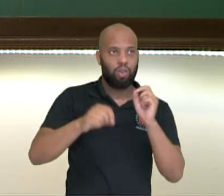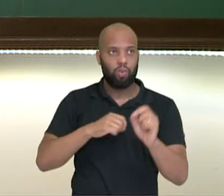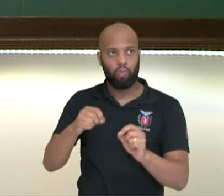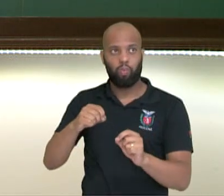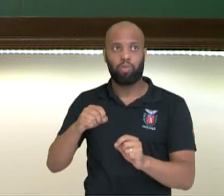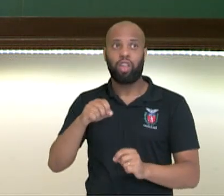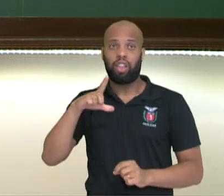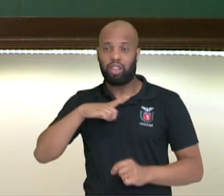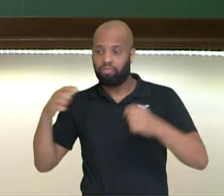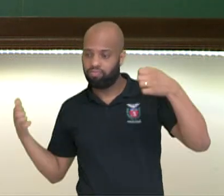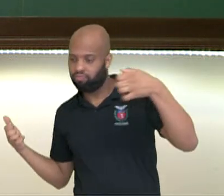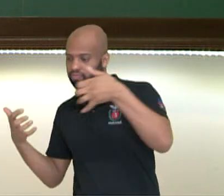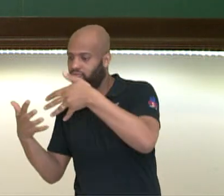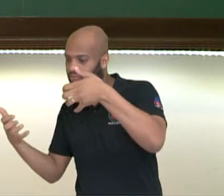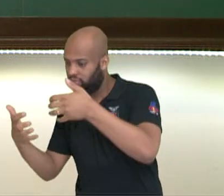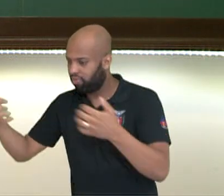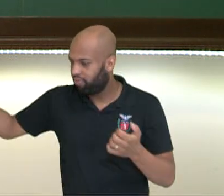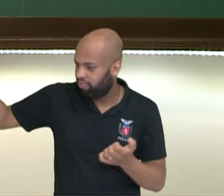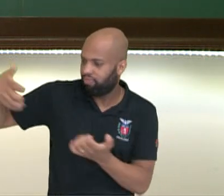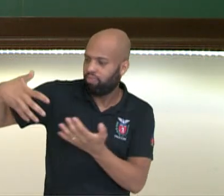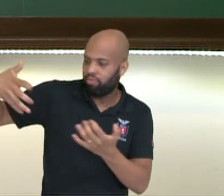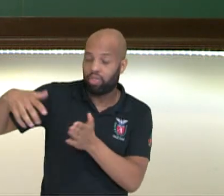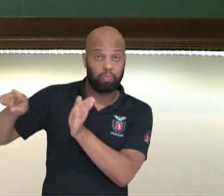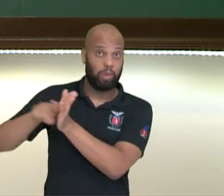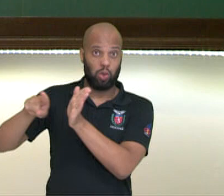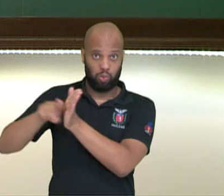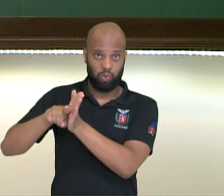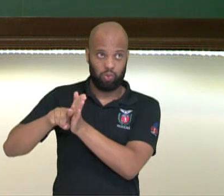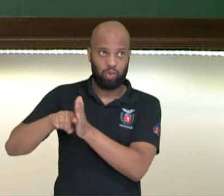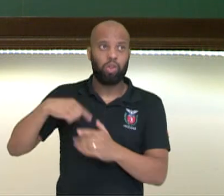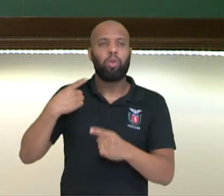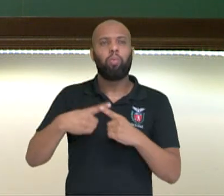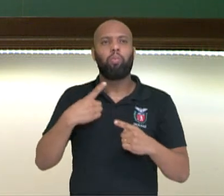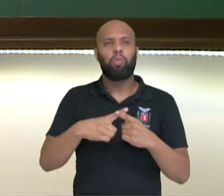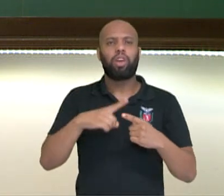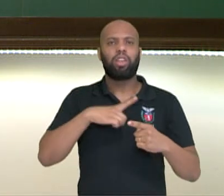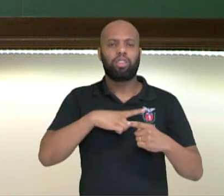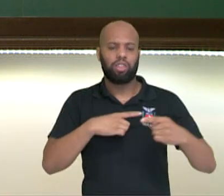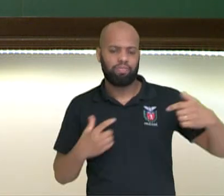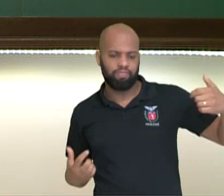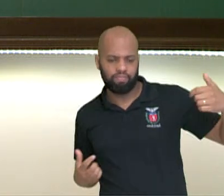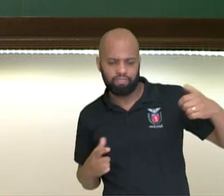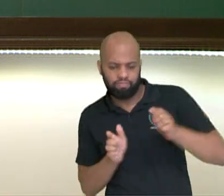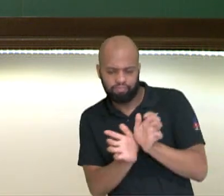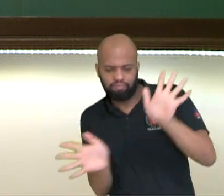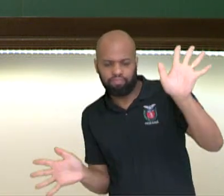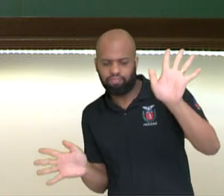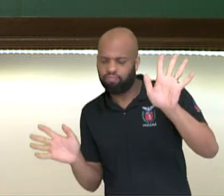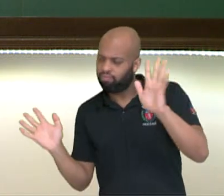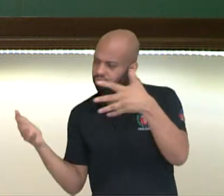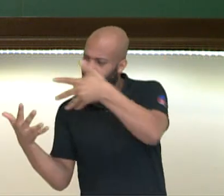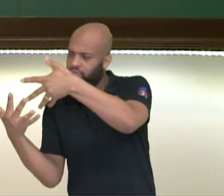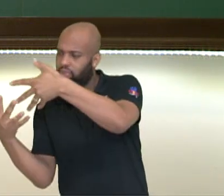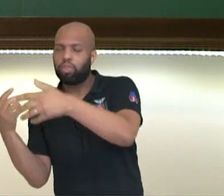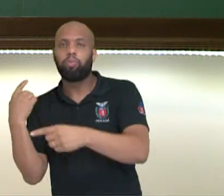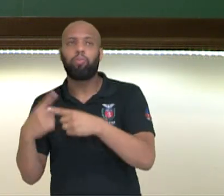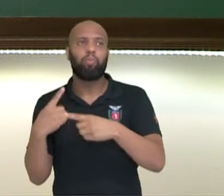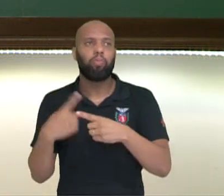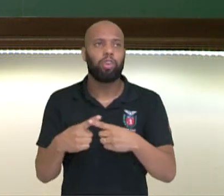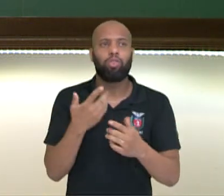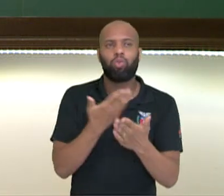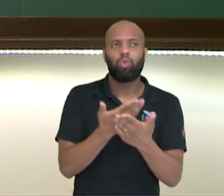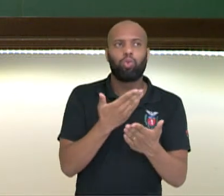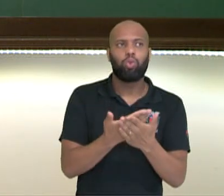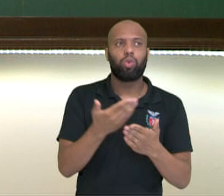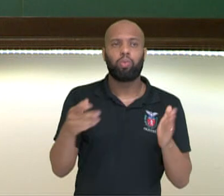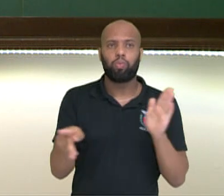de atração para cargas elétricas negativas. Por que esse campo de repulsão e esse de atração? Porque foram definidos para